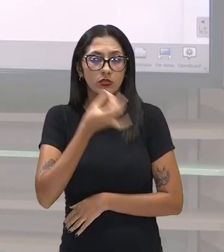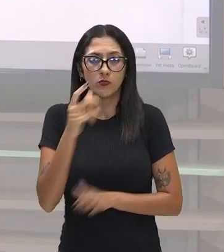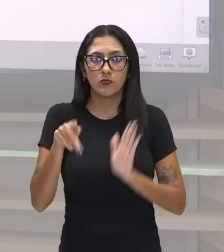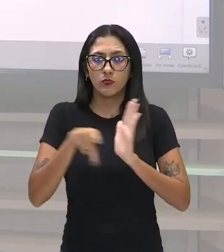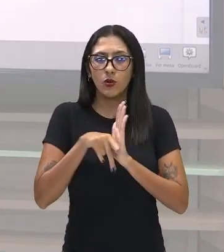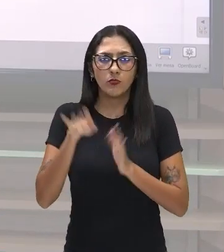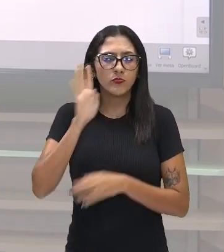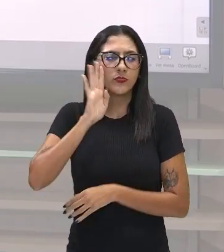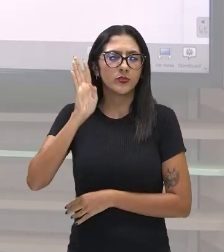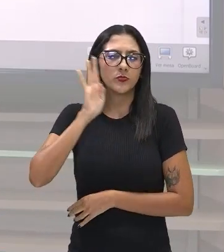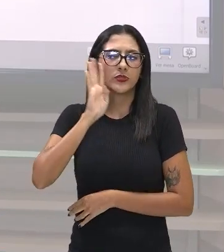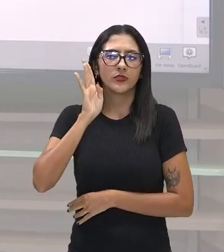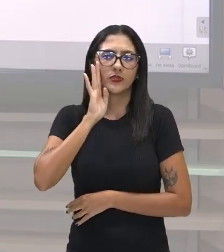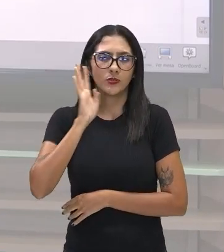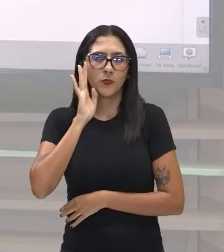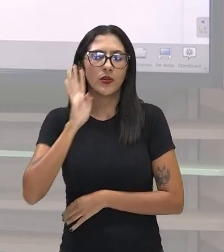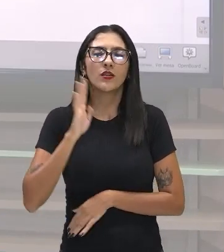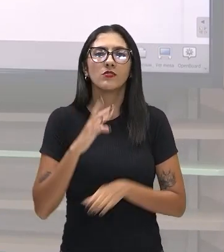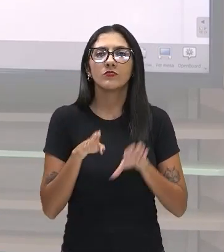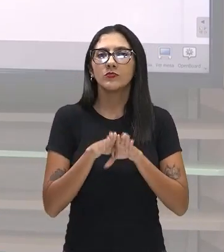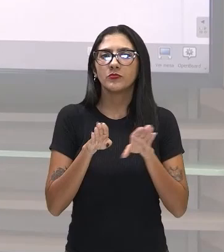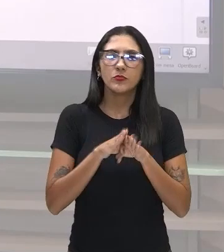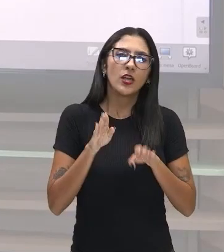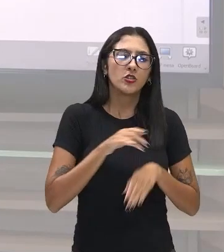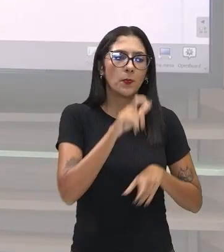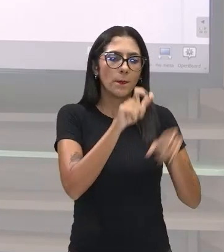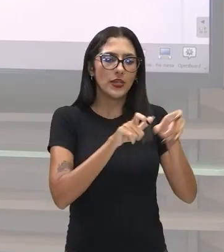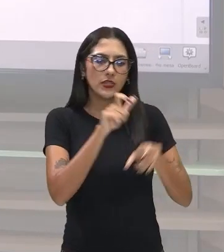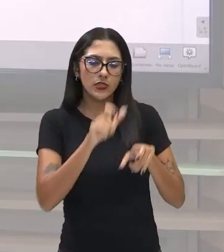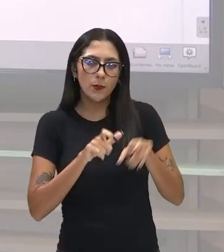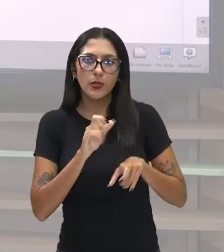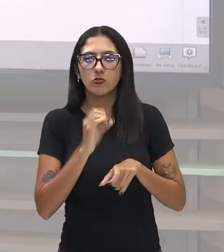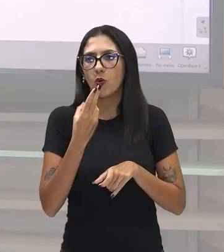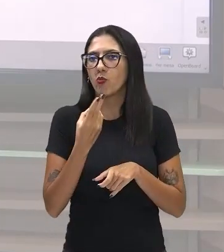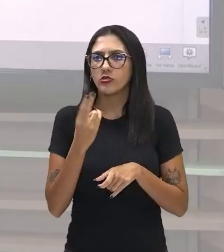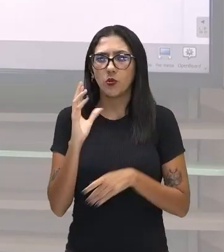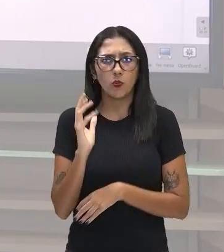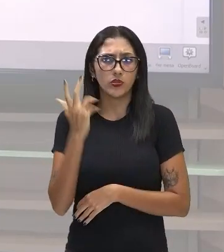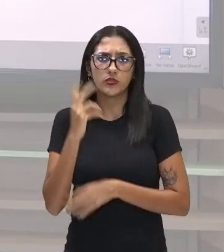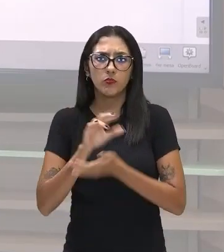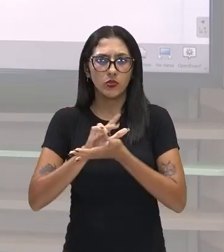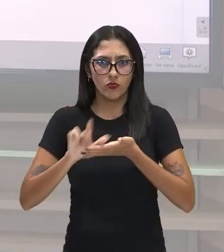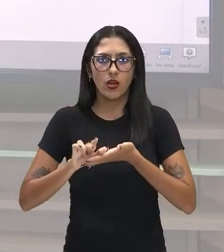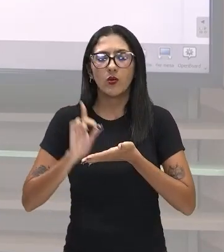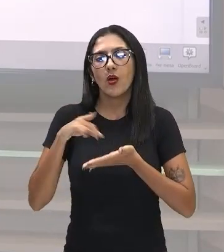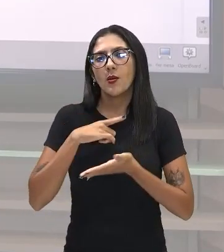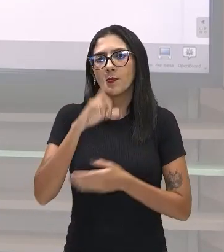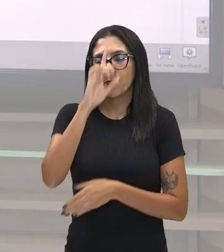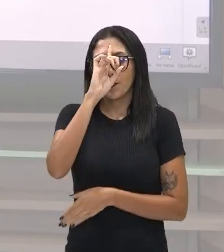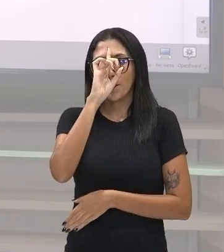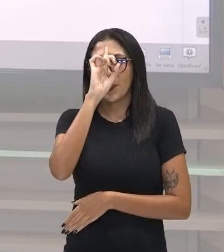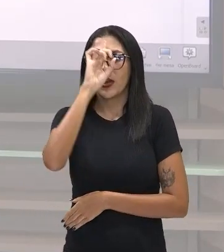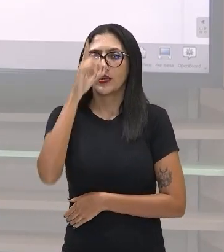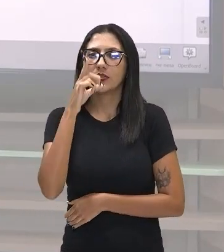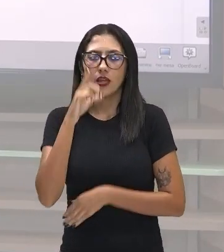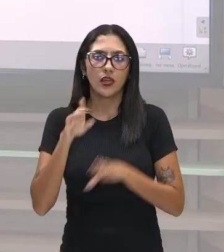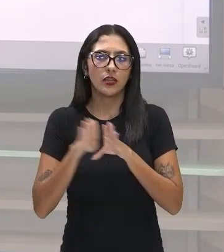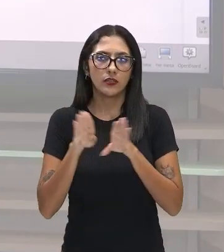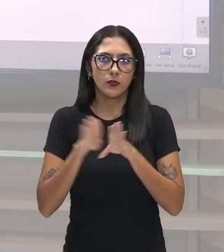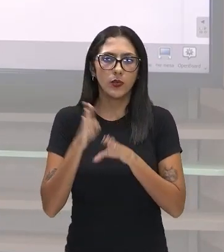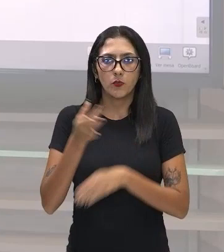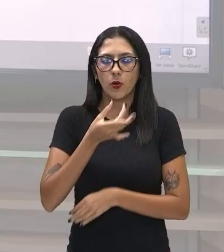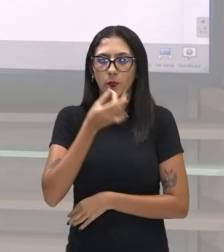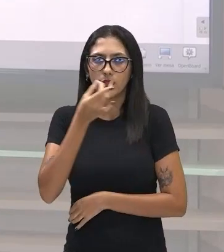de algo, de alguém, de alguma coisa. Então, é aquela ideia que ela faz, aquele